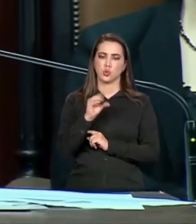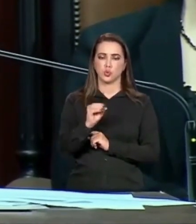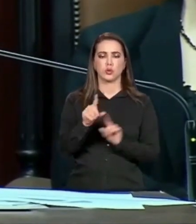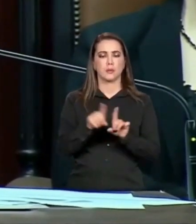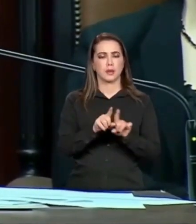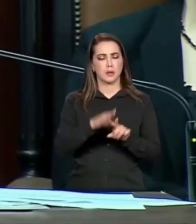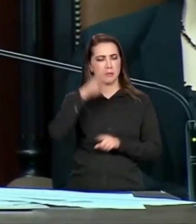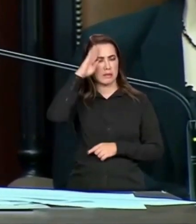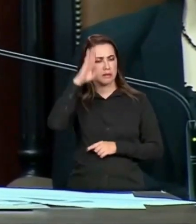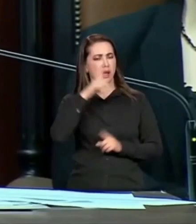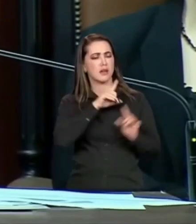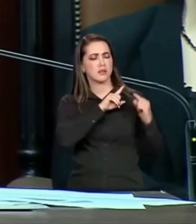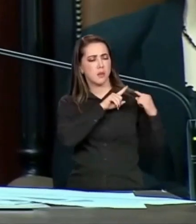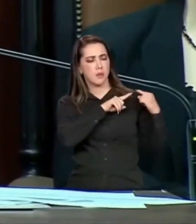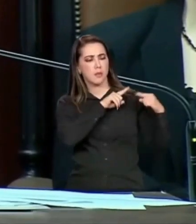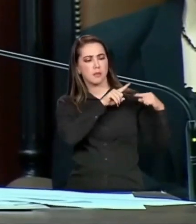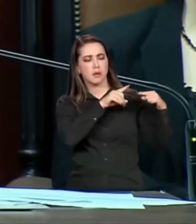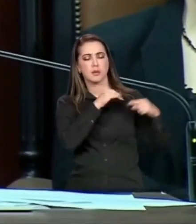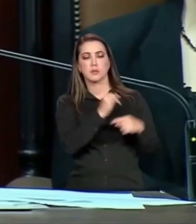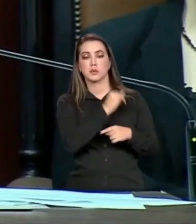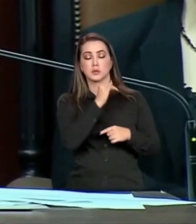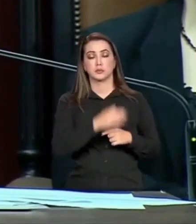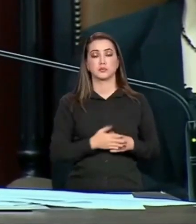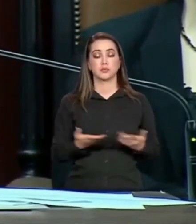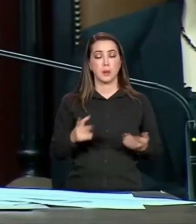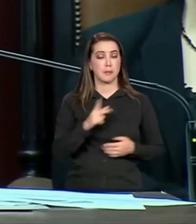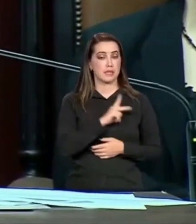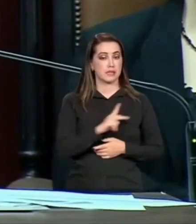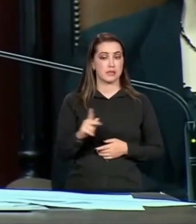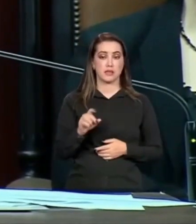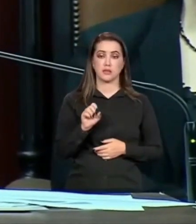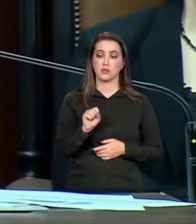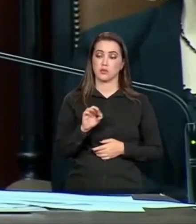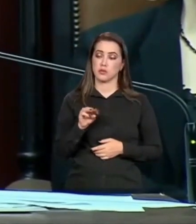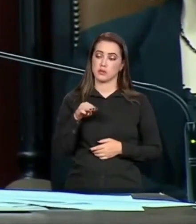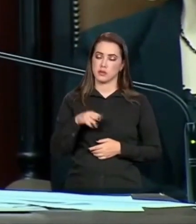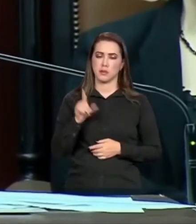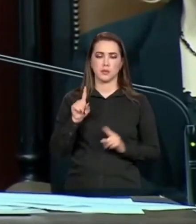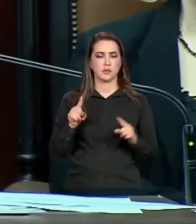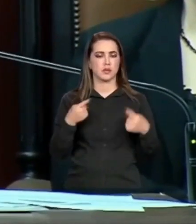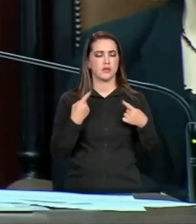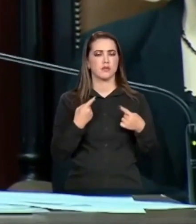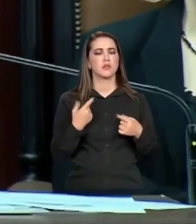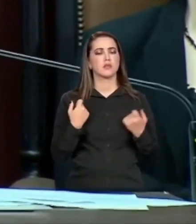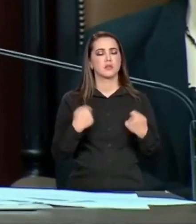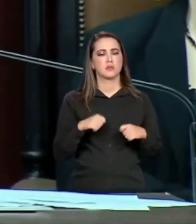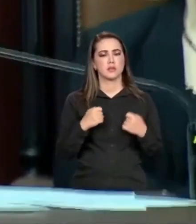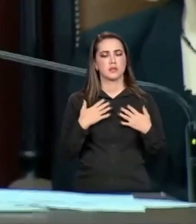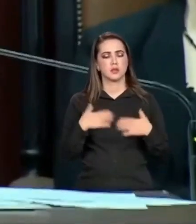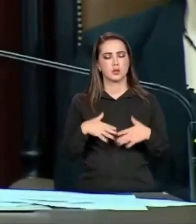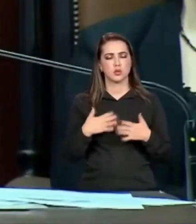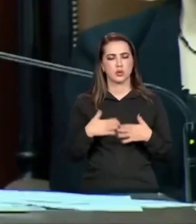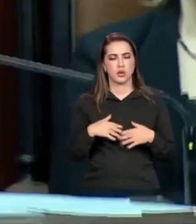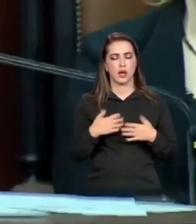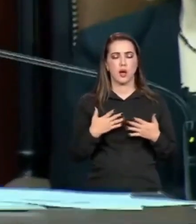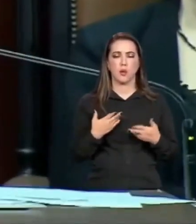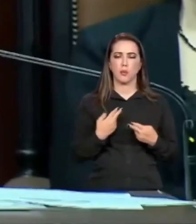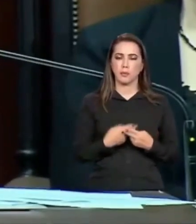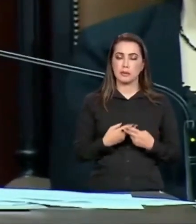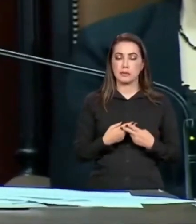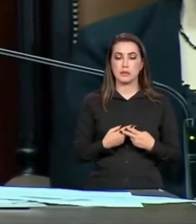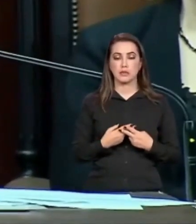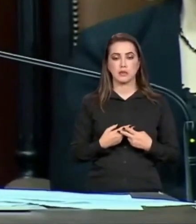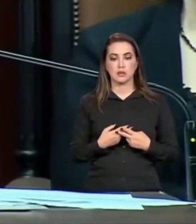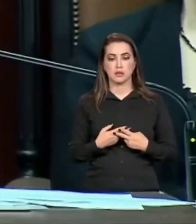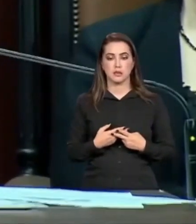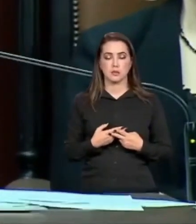Ser presidente do Superior Tribunal Militar é um desafio que exigirá equilíbrio e serenidade diante da conjuntura pelo